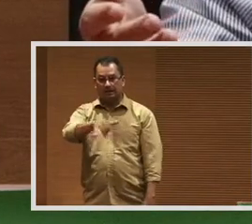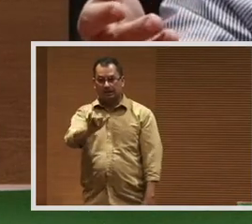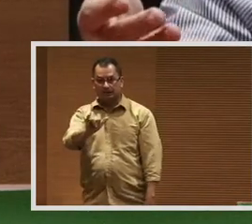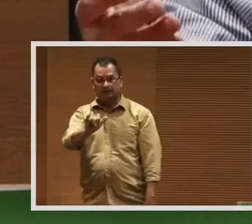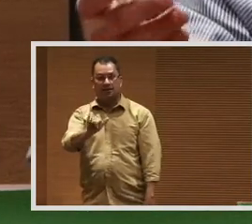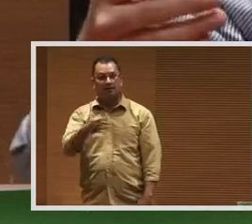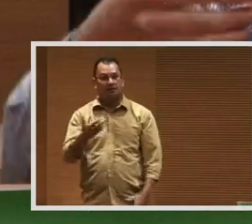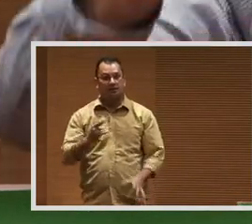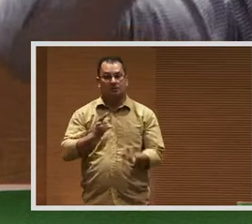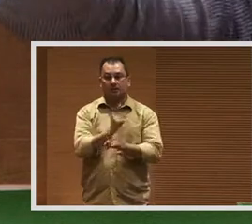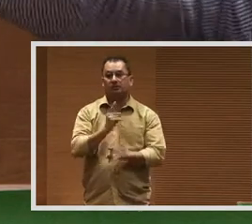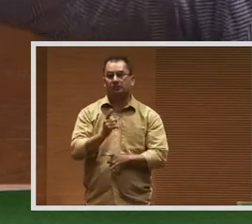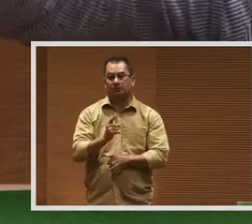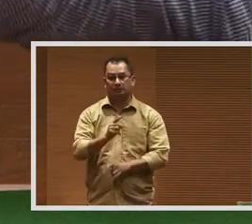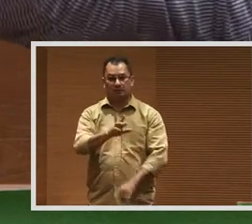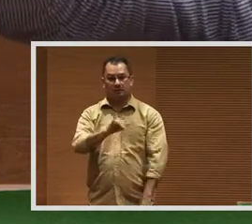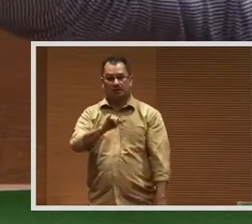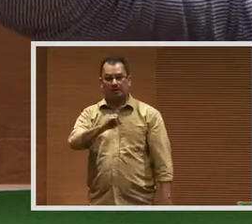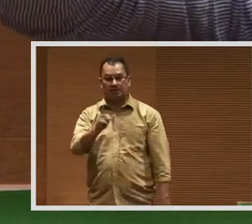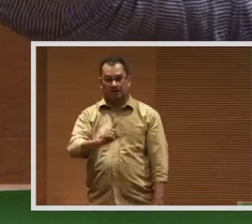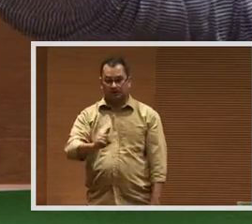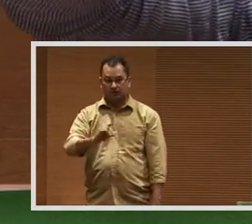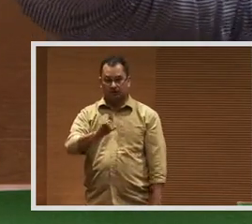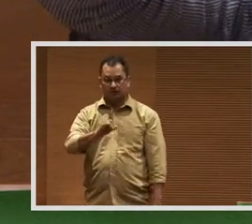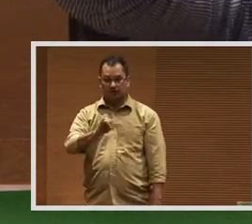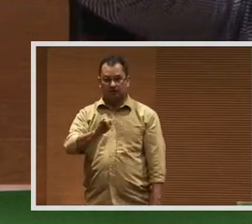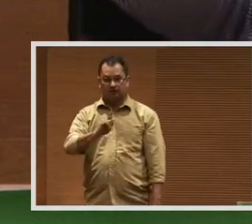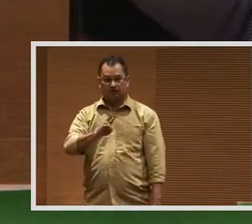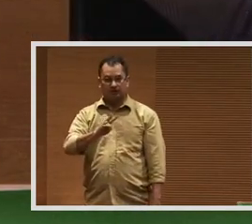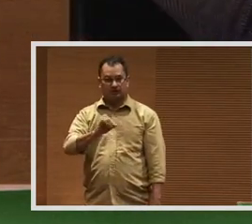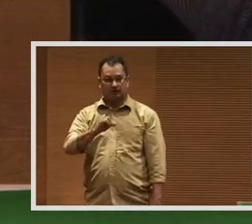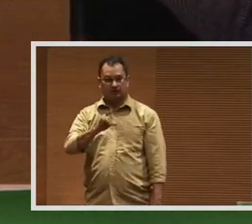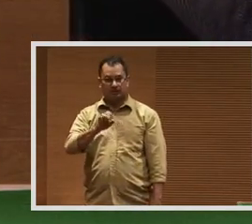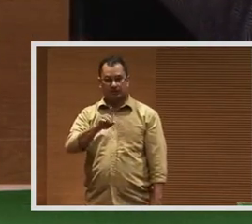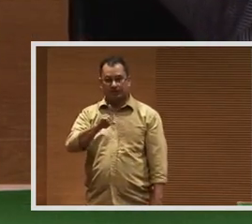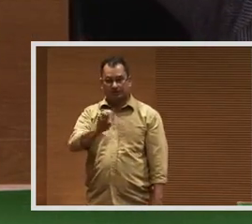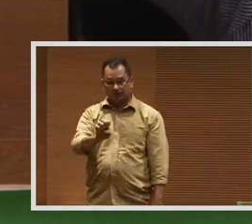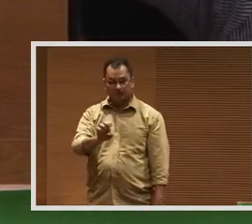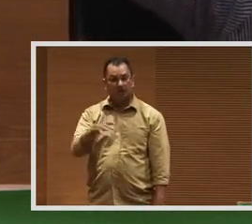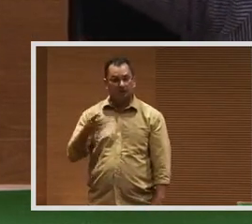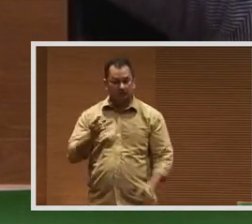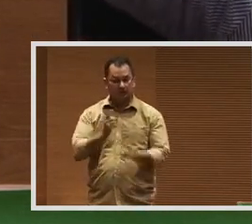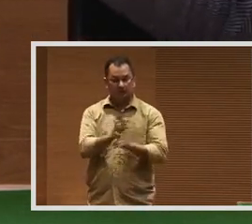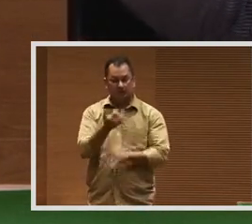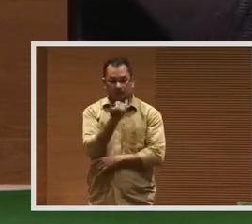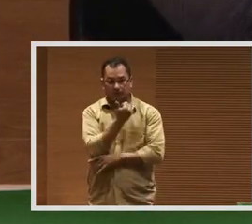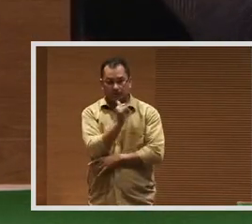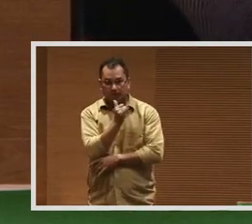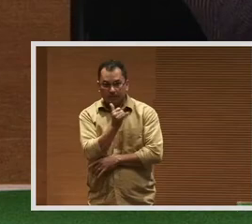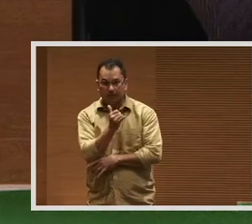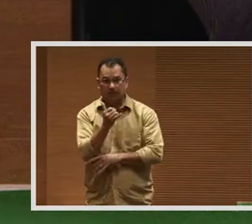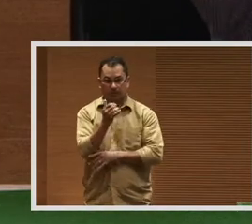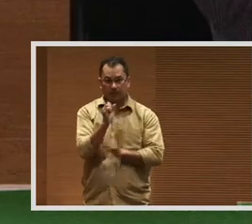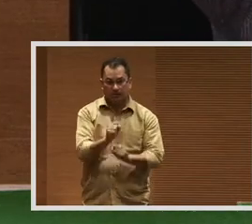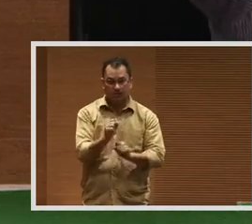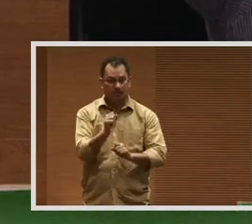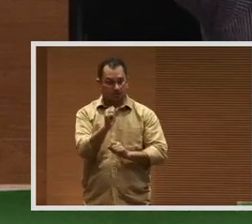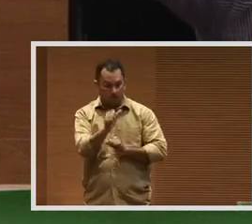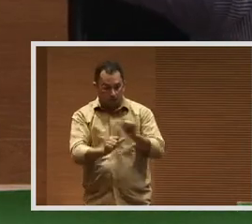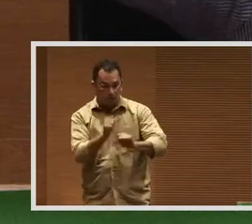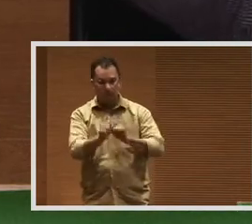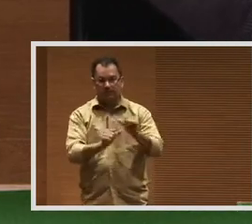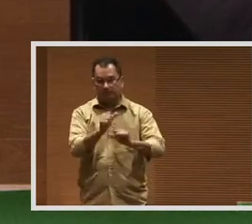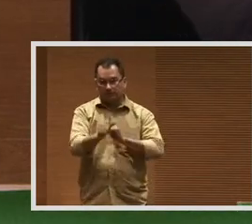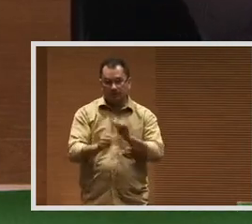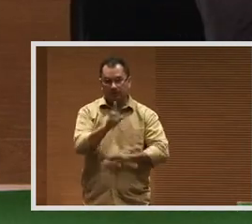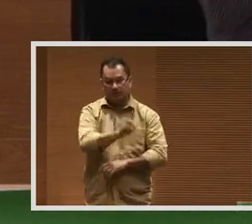a radioatividade, o encantamento que eles tinham ali. Descobrimos a energia, podemos modular e usar a energia. E todo